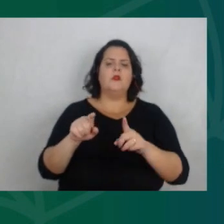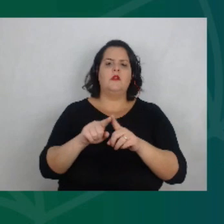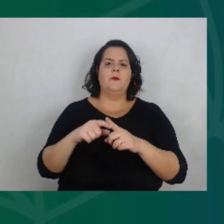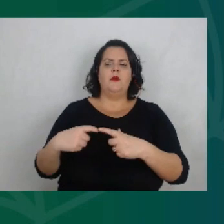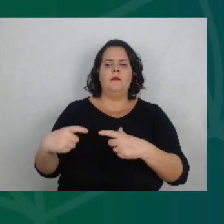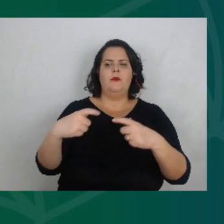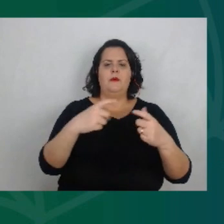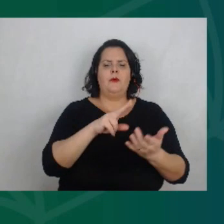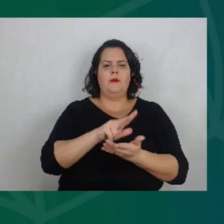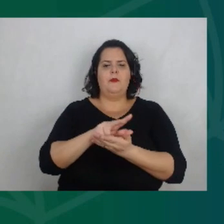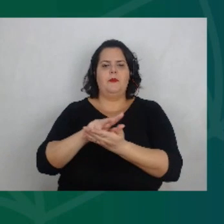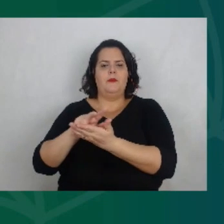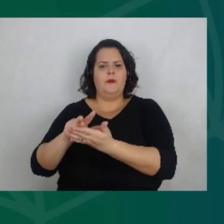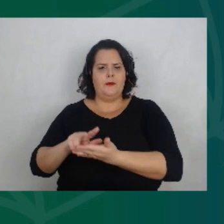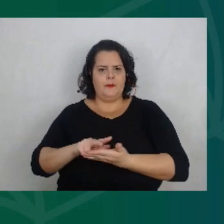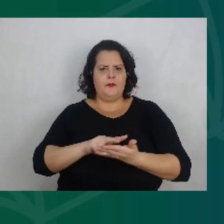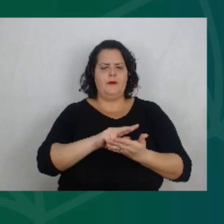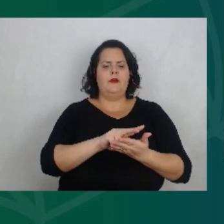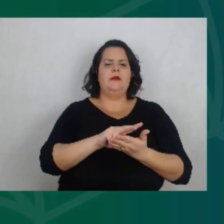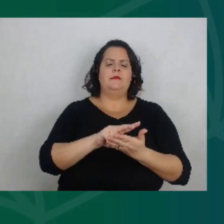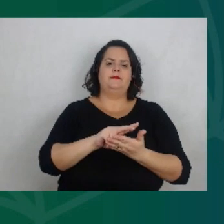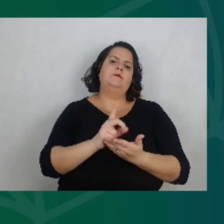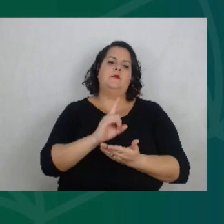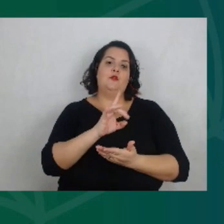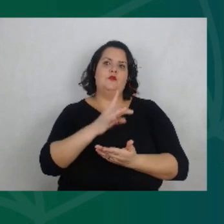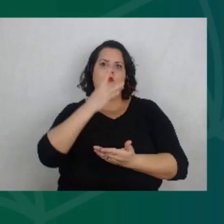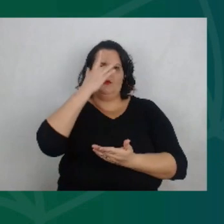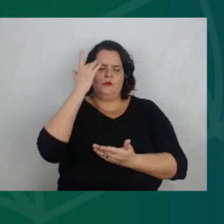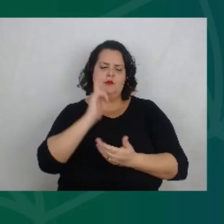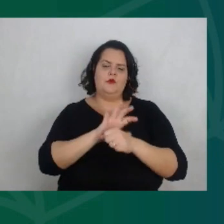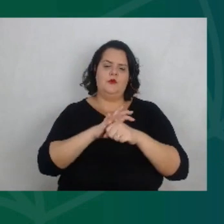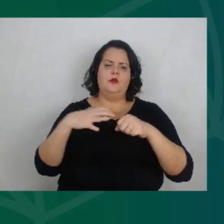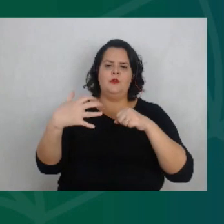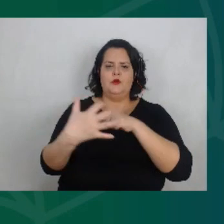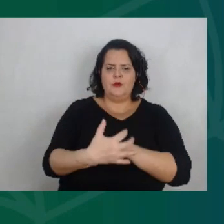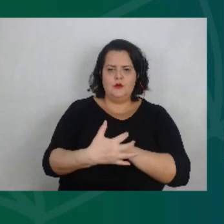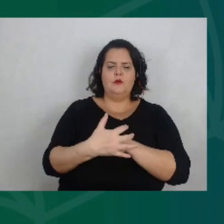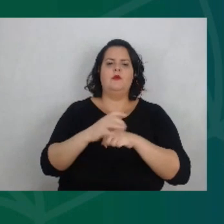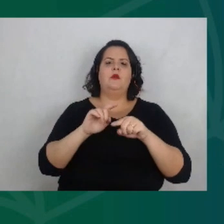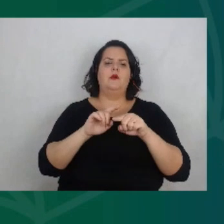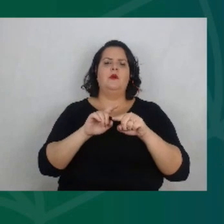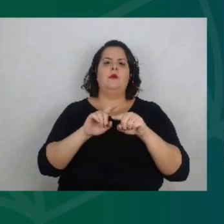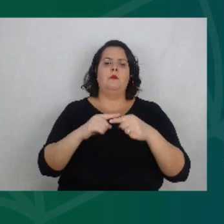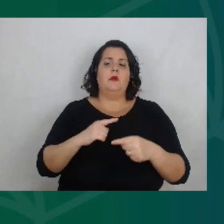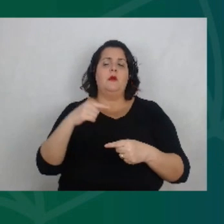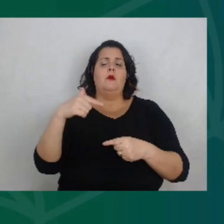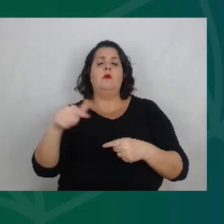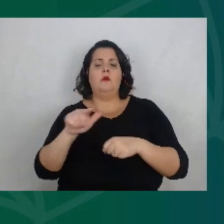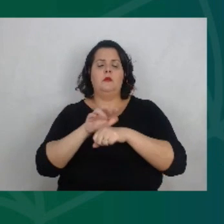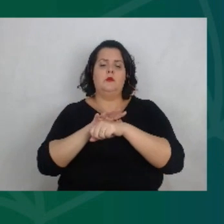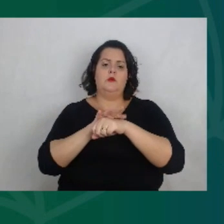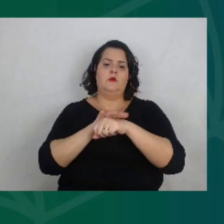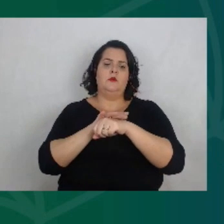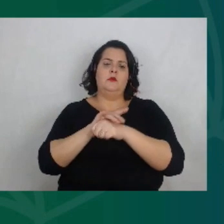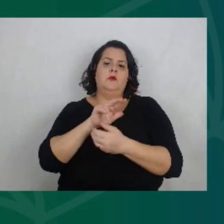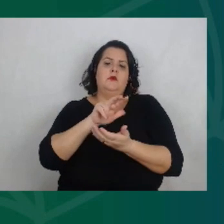também, não somente o paciente para COVID internado em UTI, mas também na